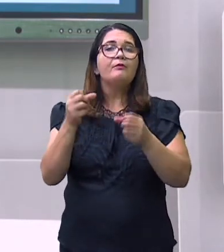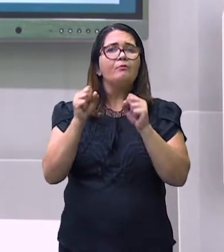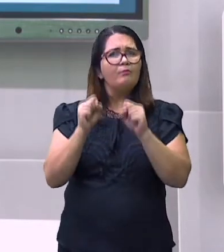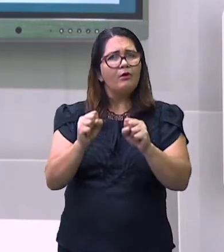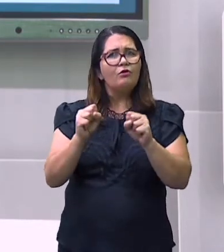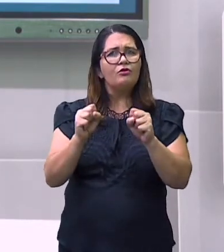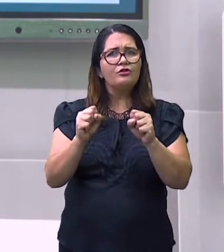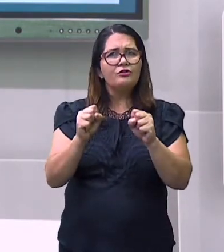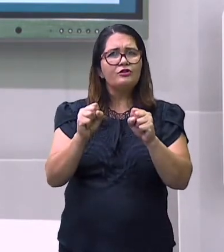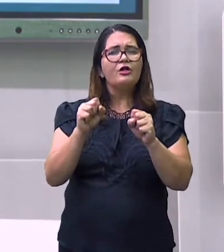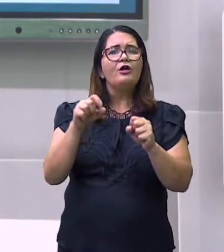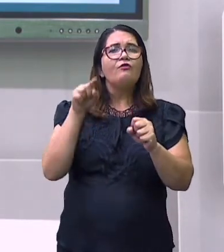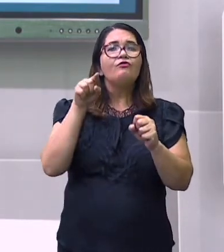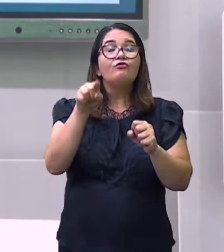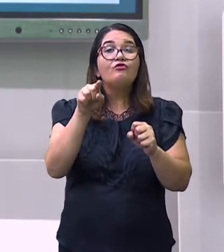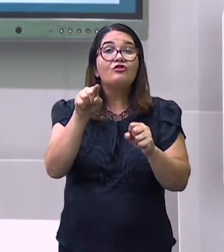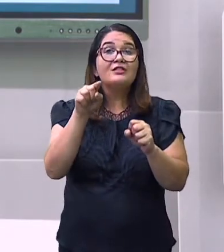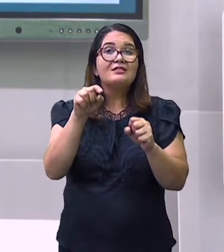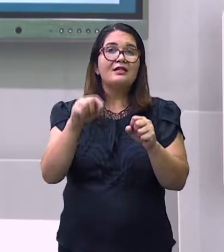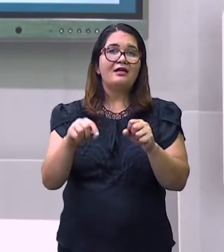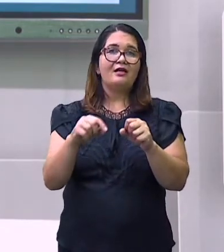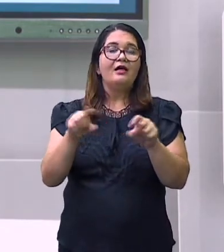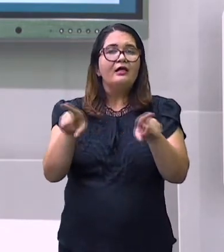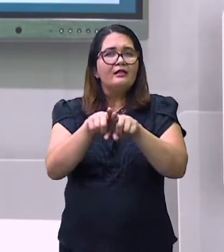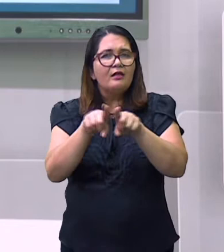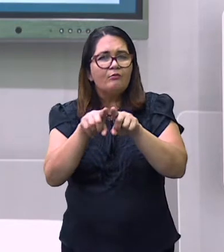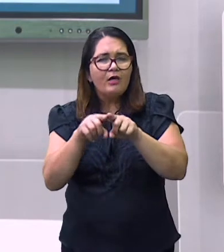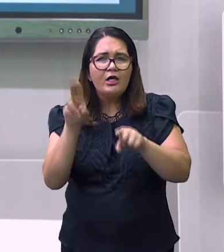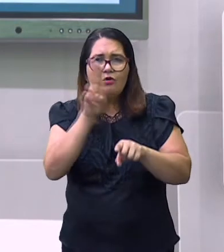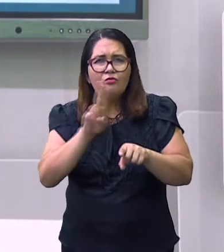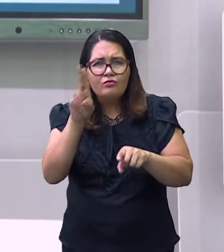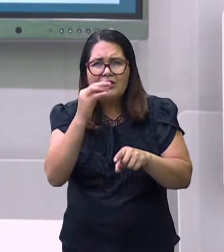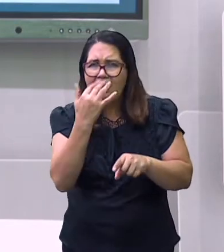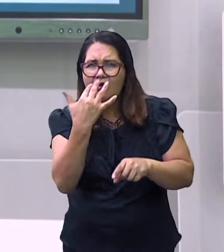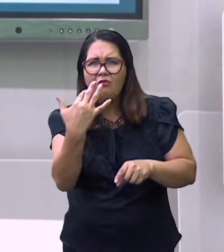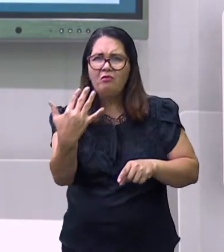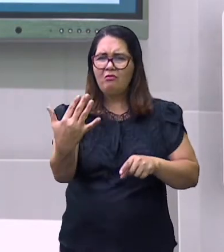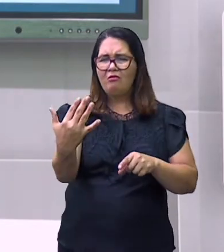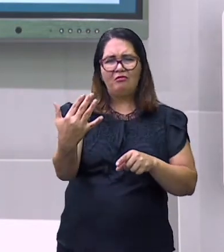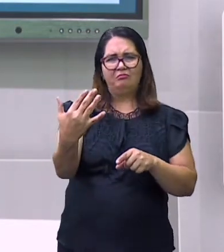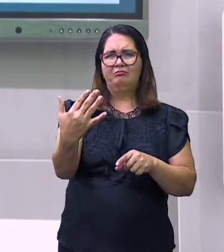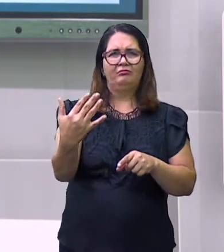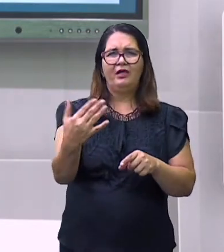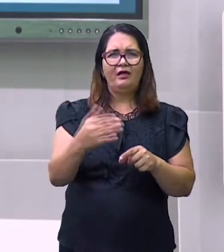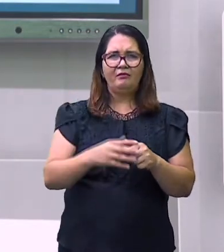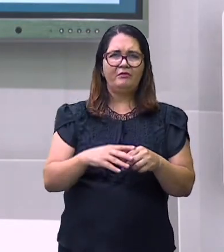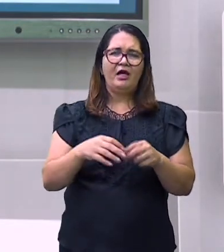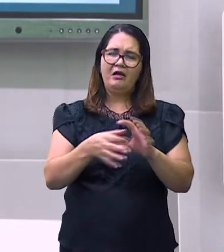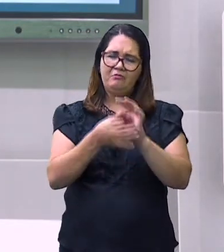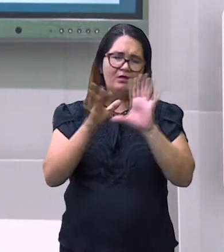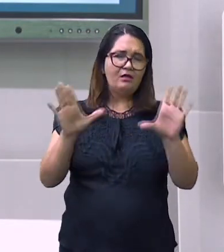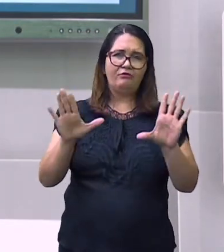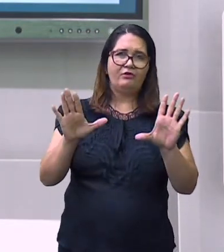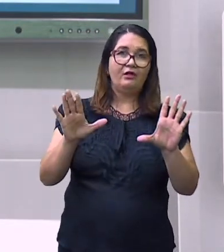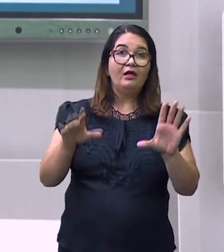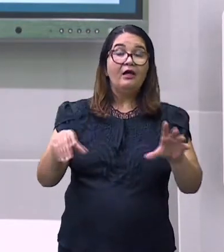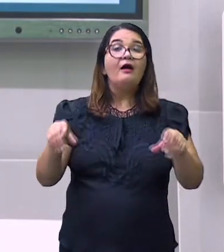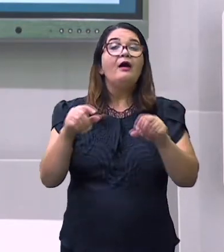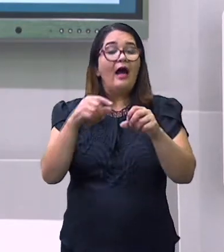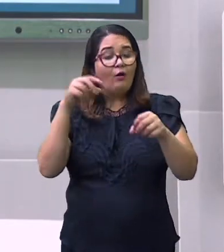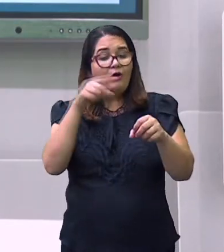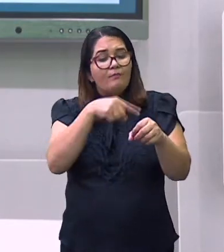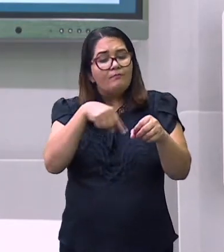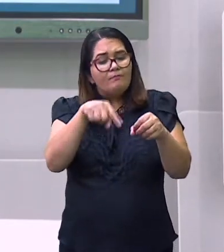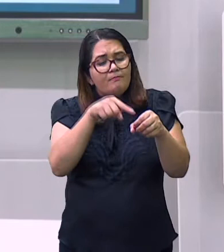seu DNA, o material genético de cada um dos seres